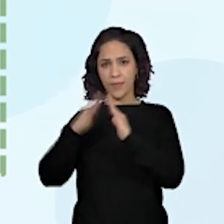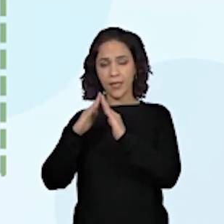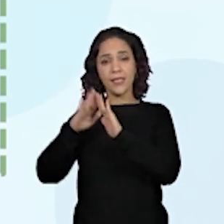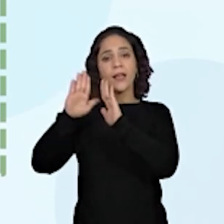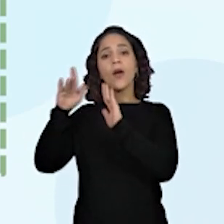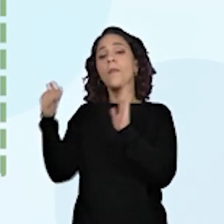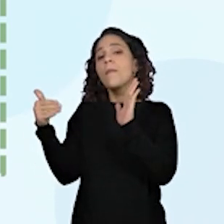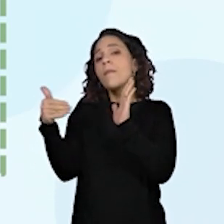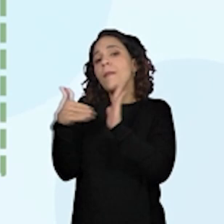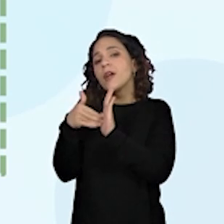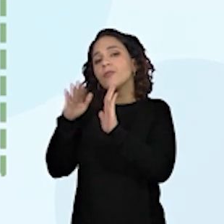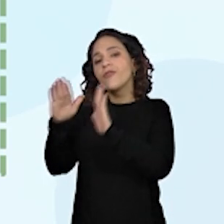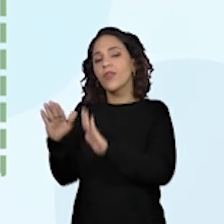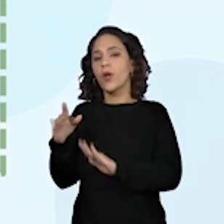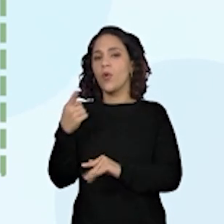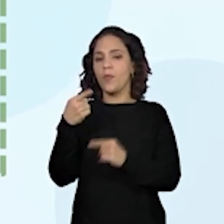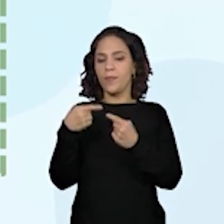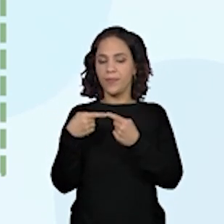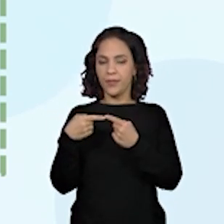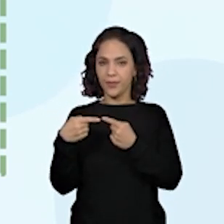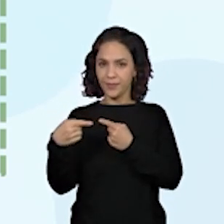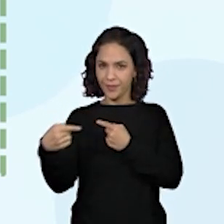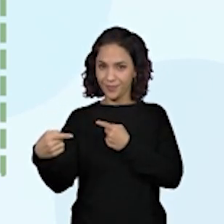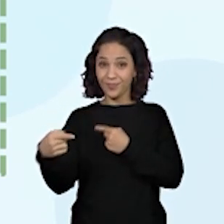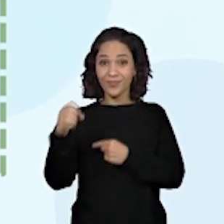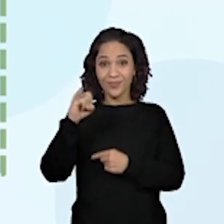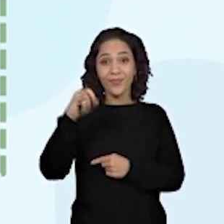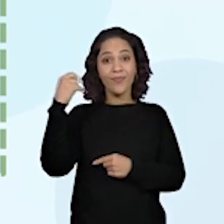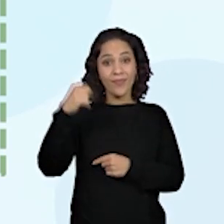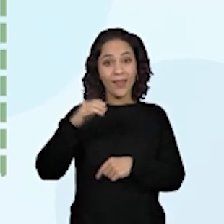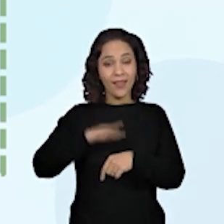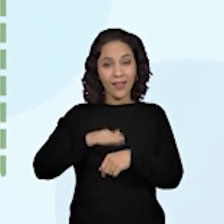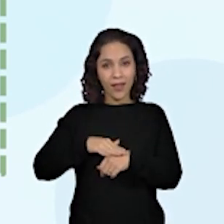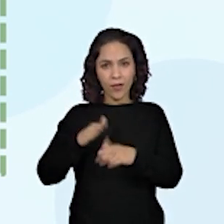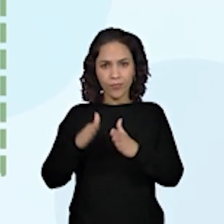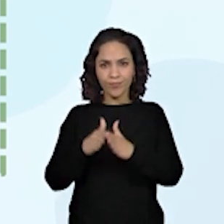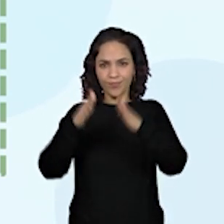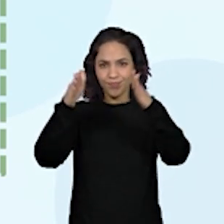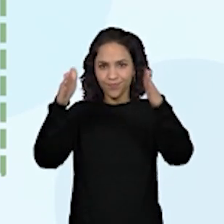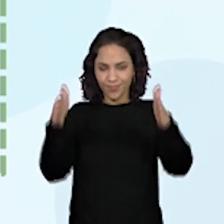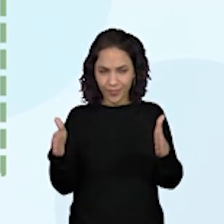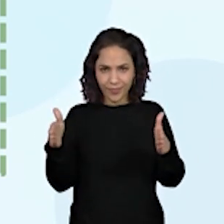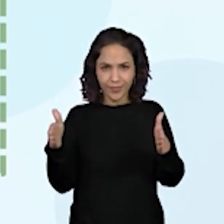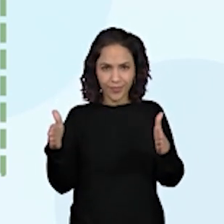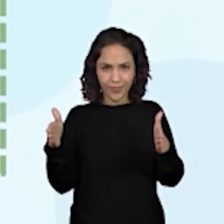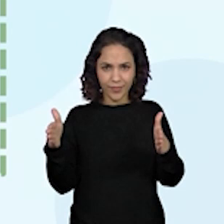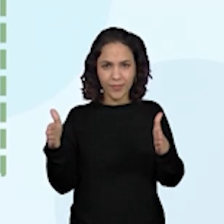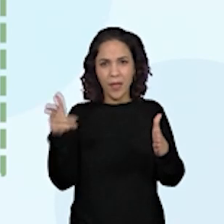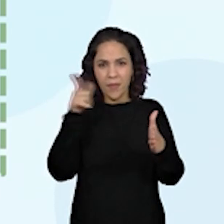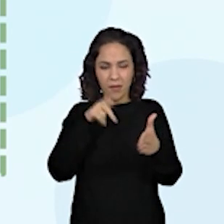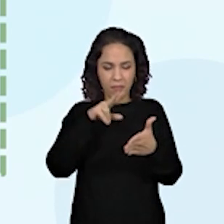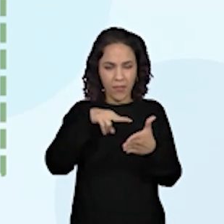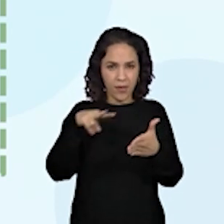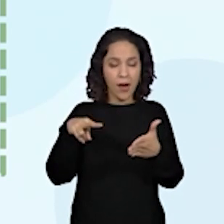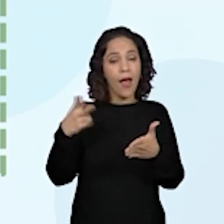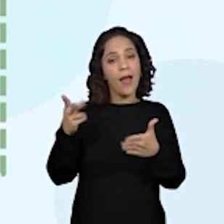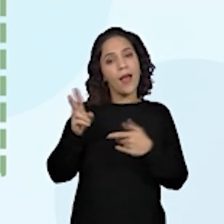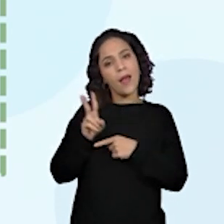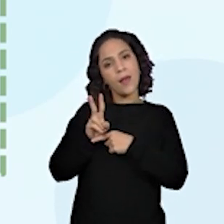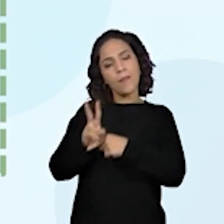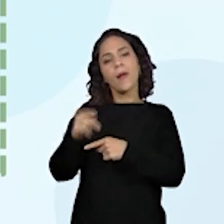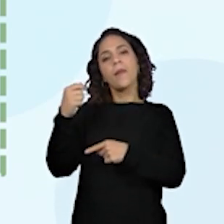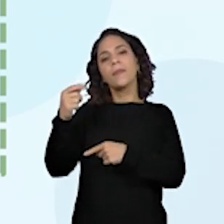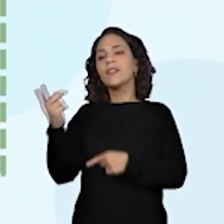semana. Se houver necessidade de estender o período, o empréstimo deverá